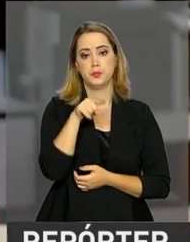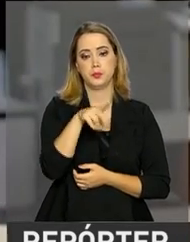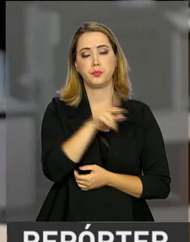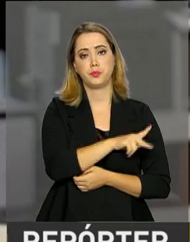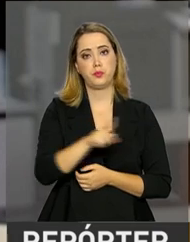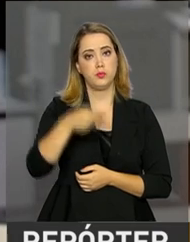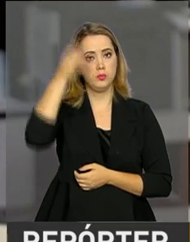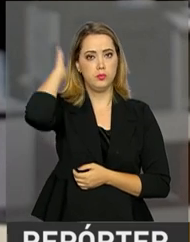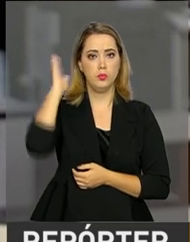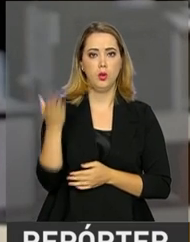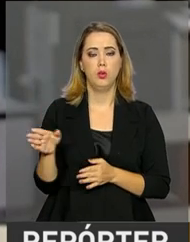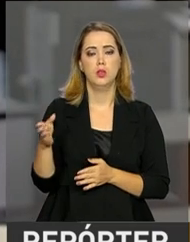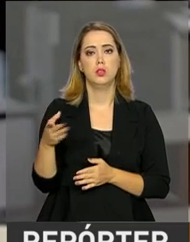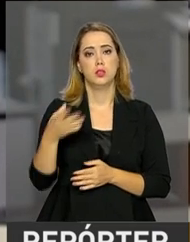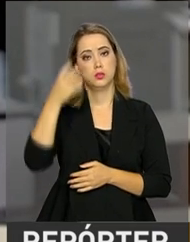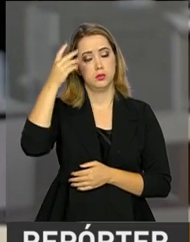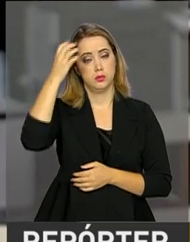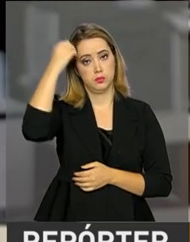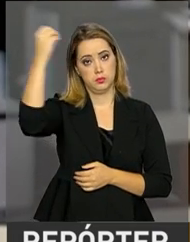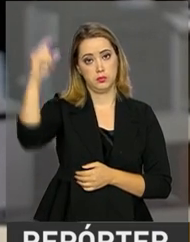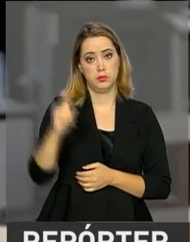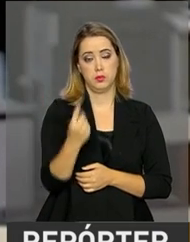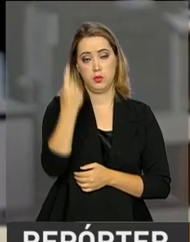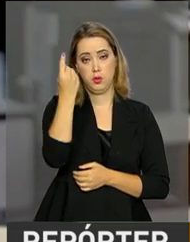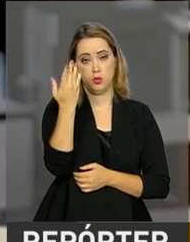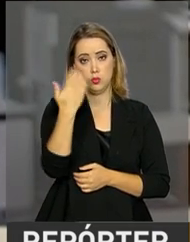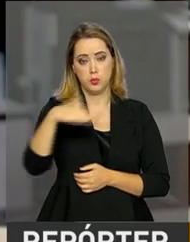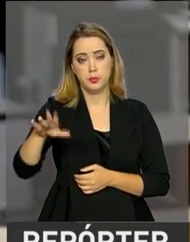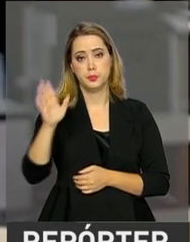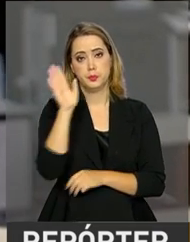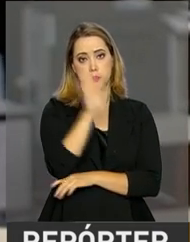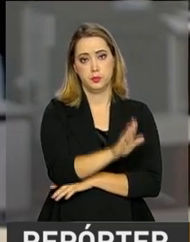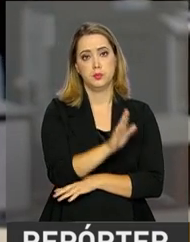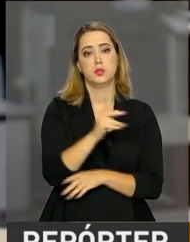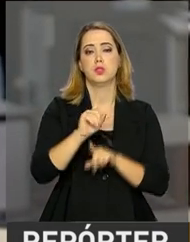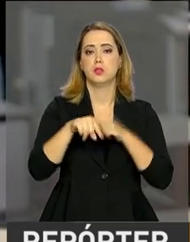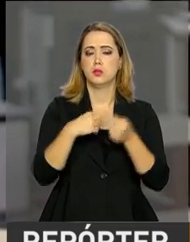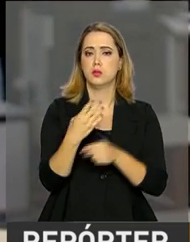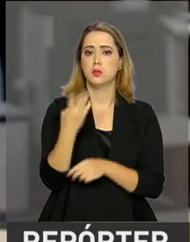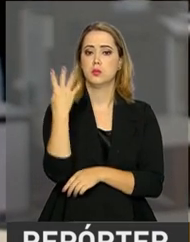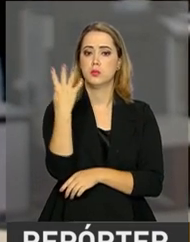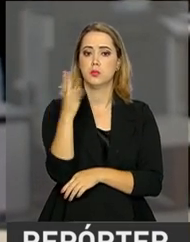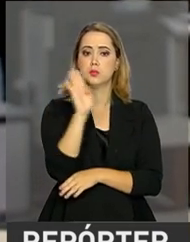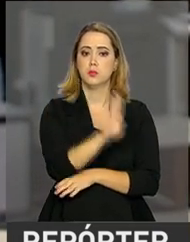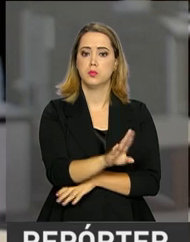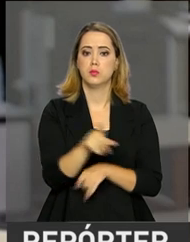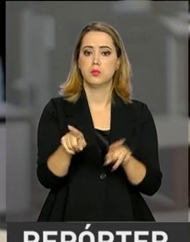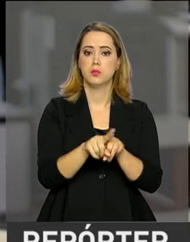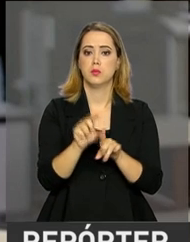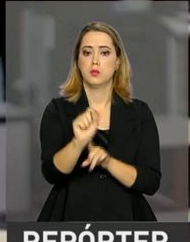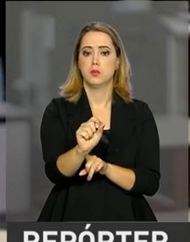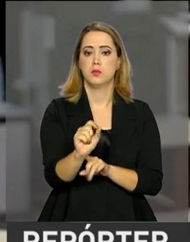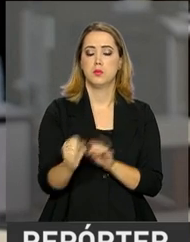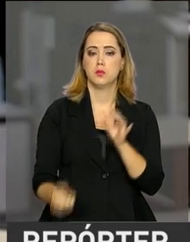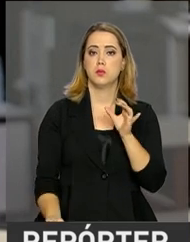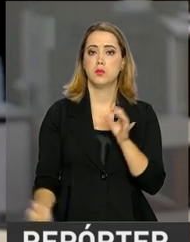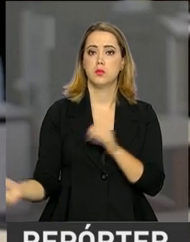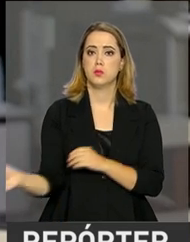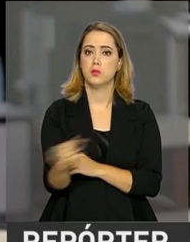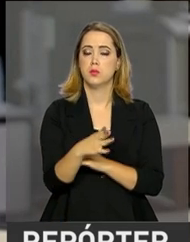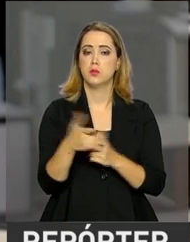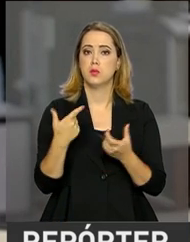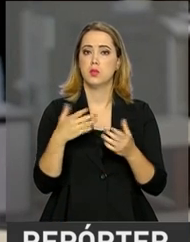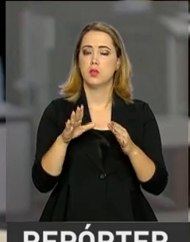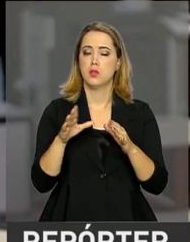tem embarca 1:30 da tarde aqui para São Paulo 4 da tarde ele participa na cidade de Praia Grande na baixada santista da inauguração da Escola